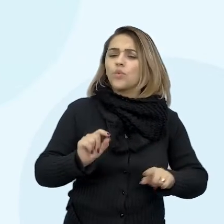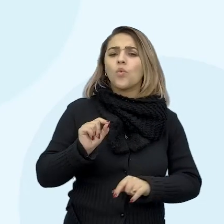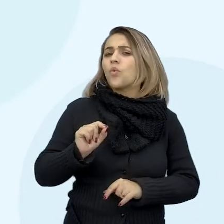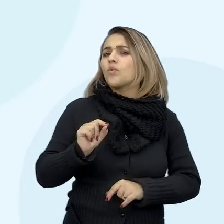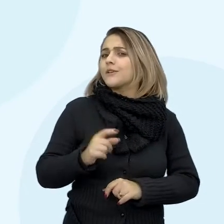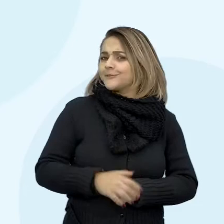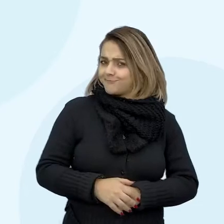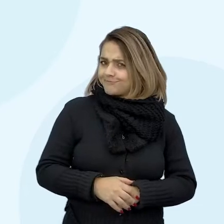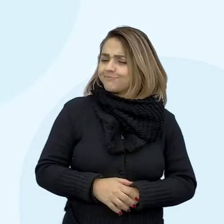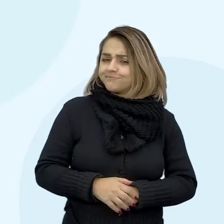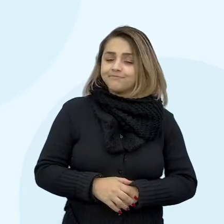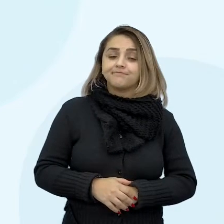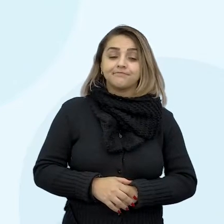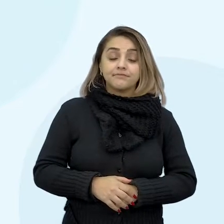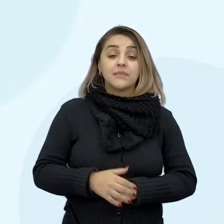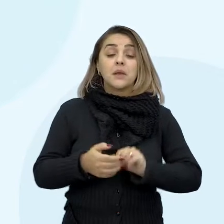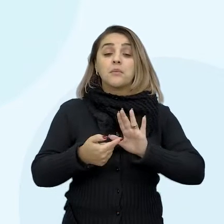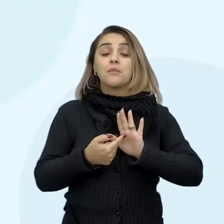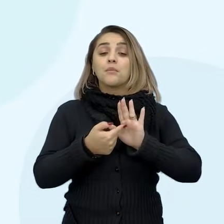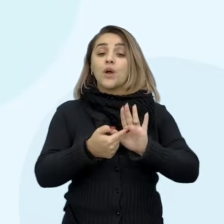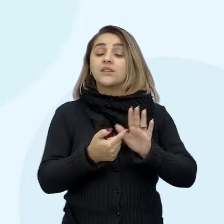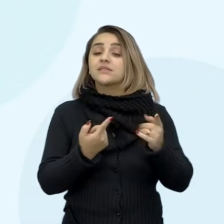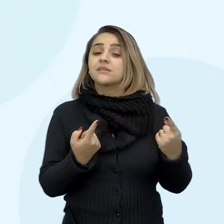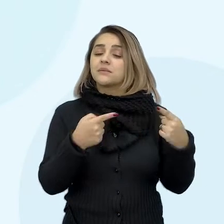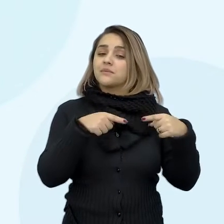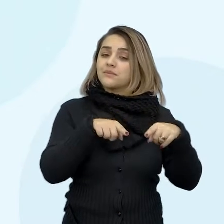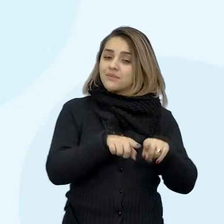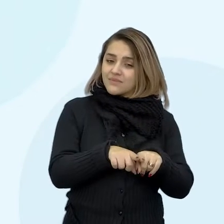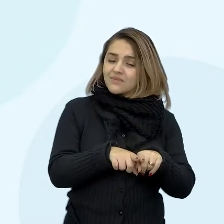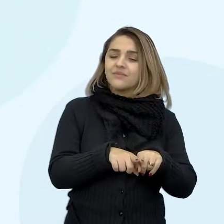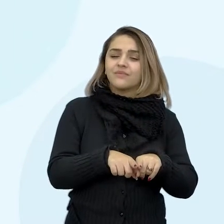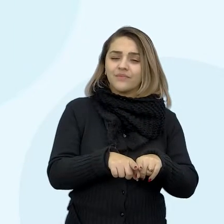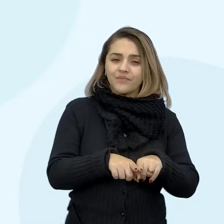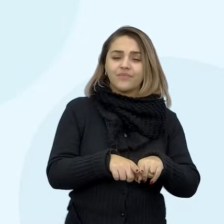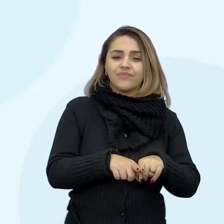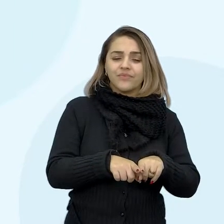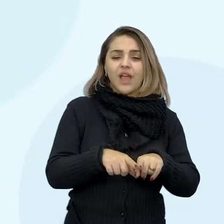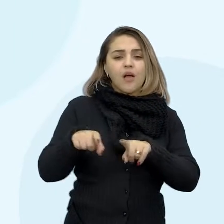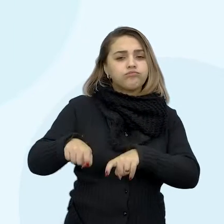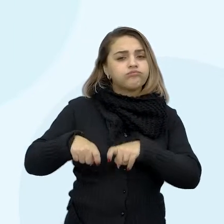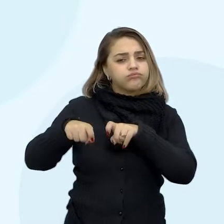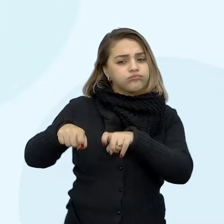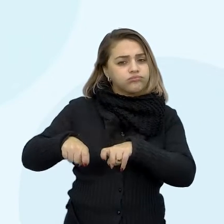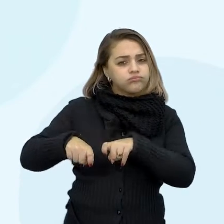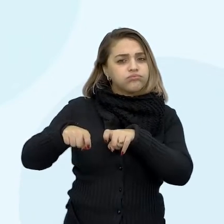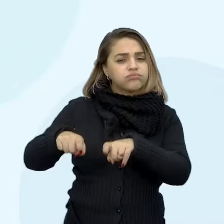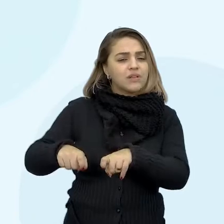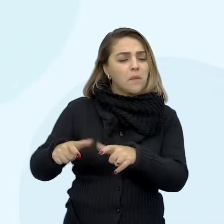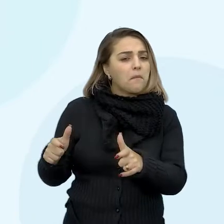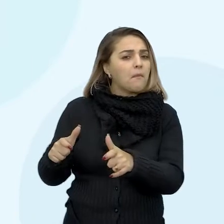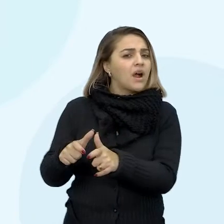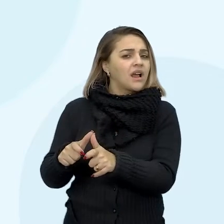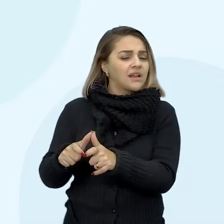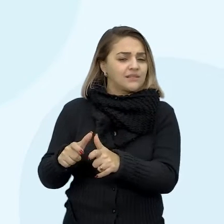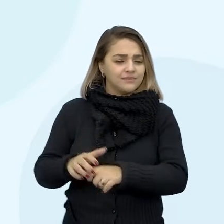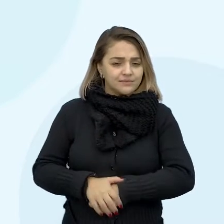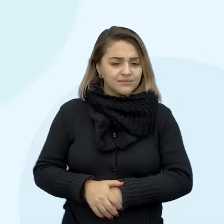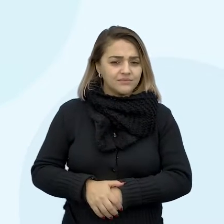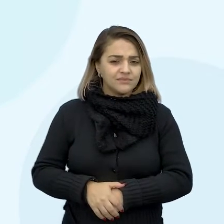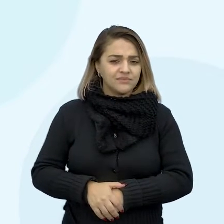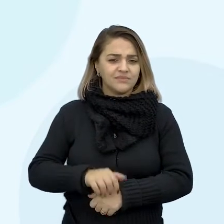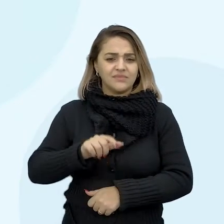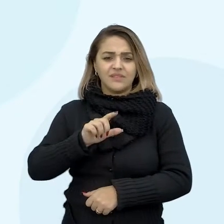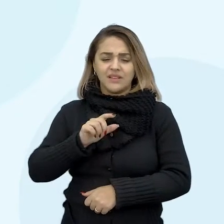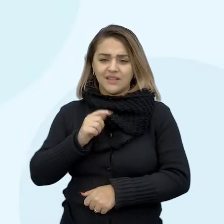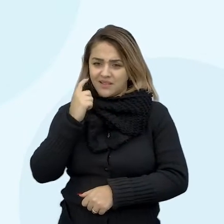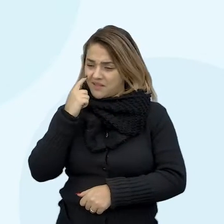funciona? Ela estabelece parceria com pequenos agricultores. Gente, LED,